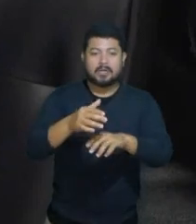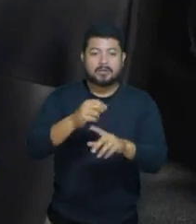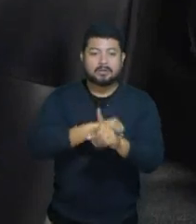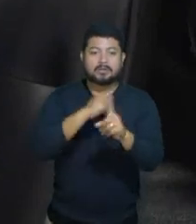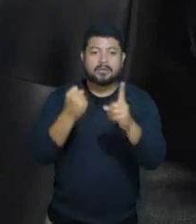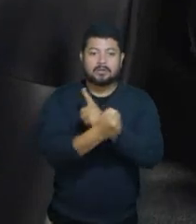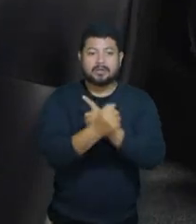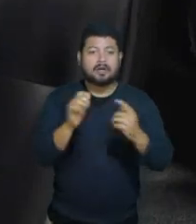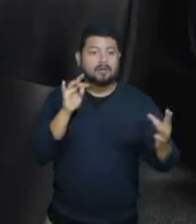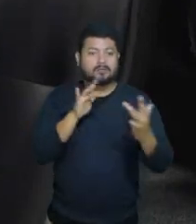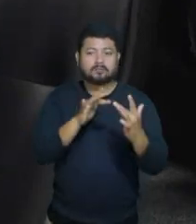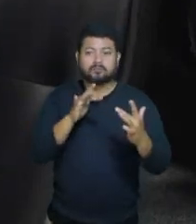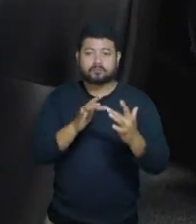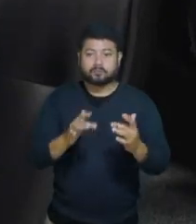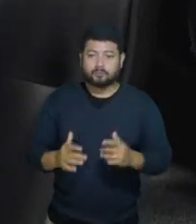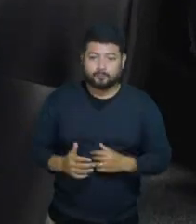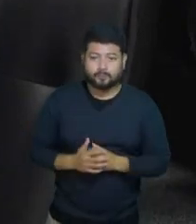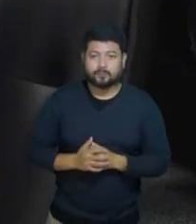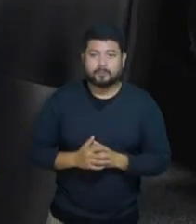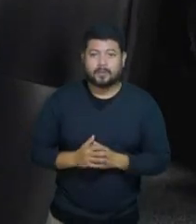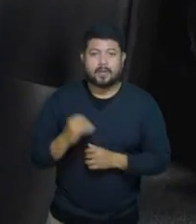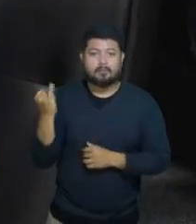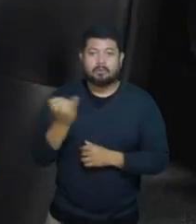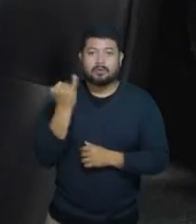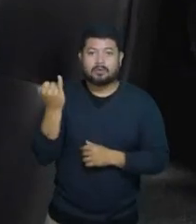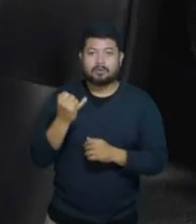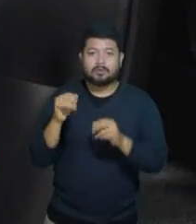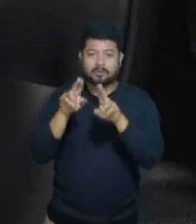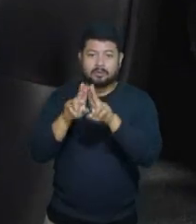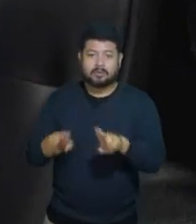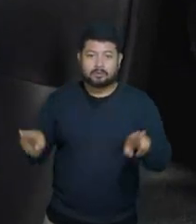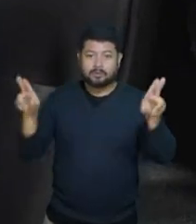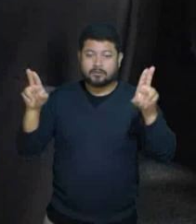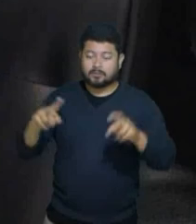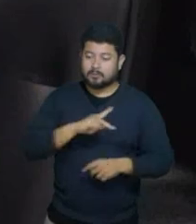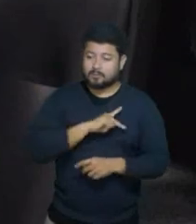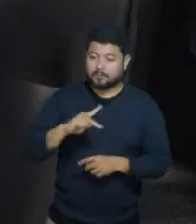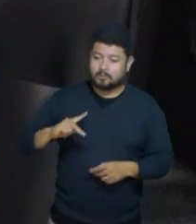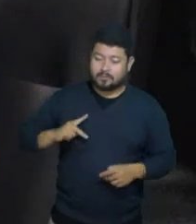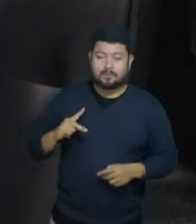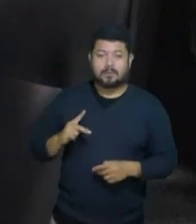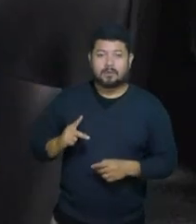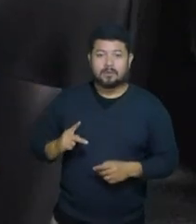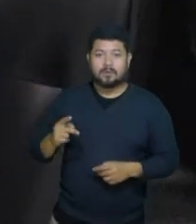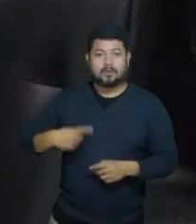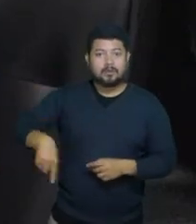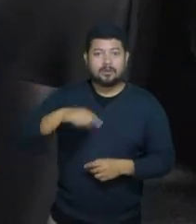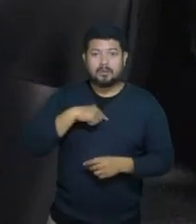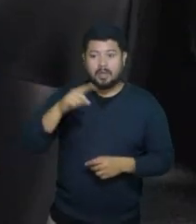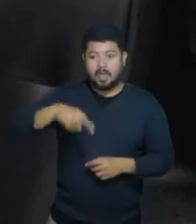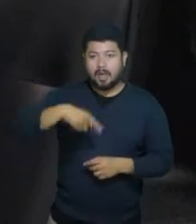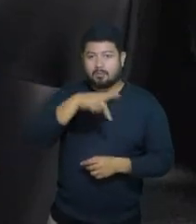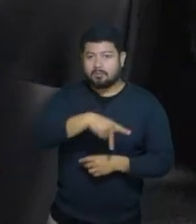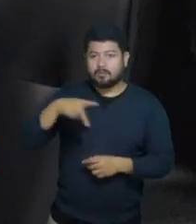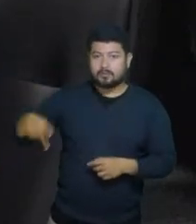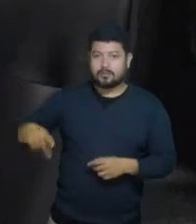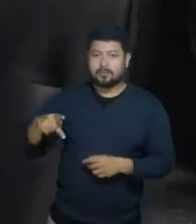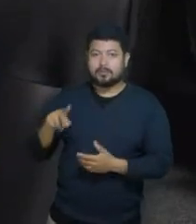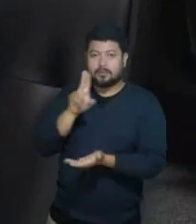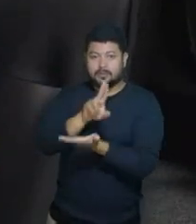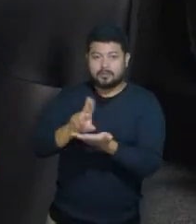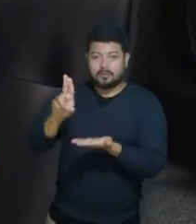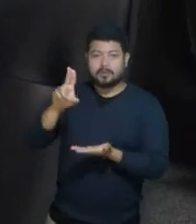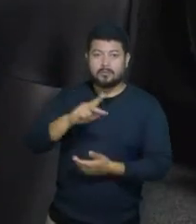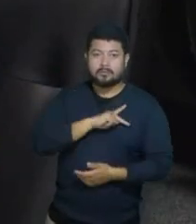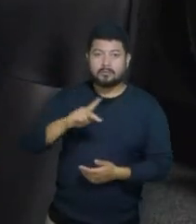que a gente pode trazer aqui é a importância da universidade pública, né? A Regina, eu, Paulo, somos professores de uma universidade